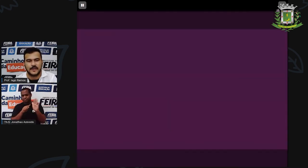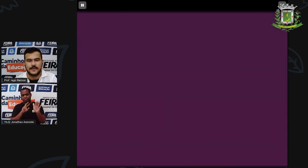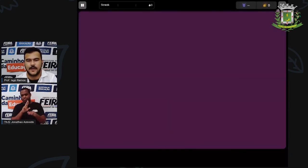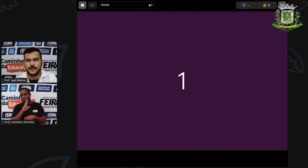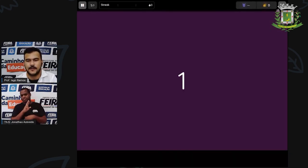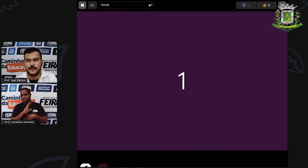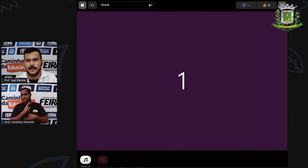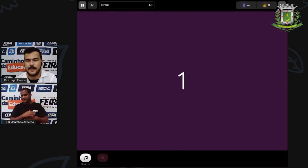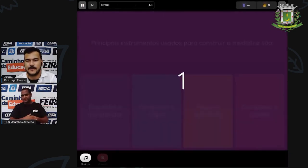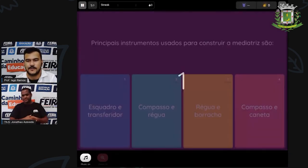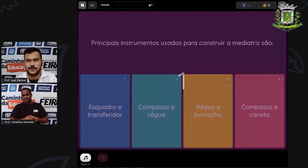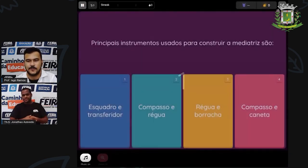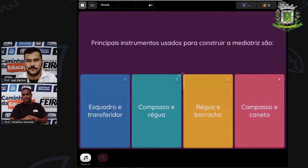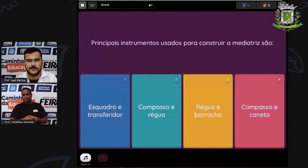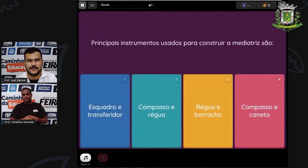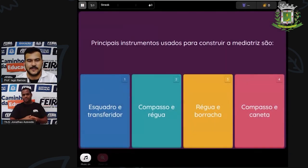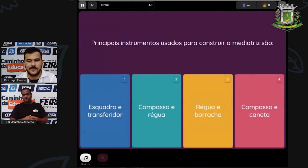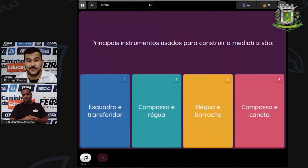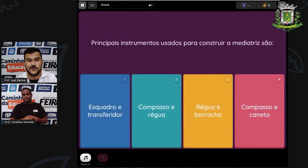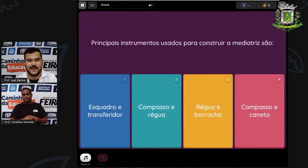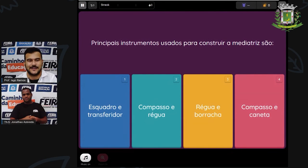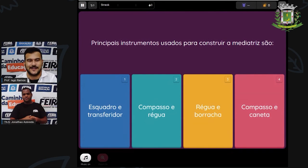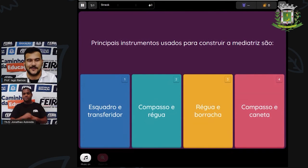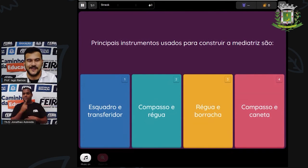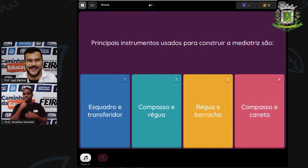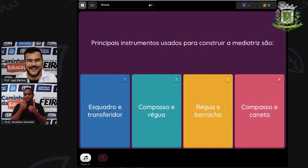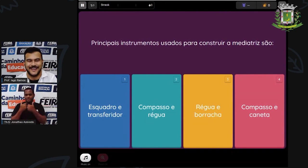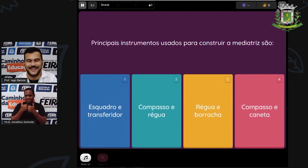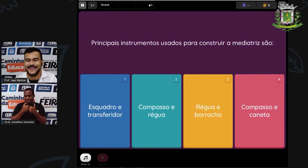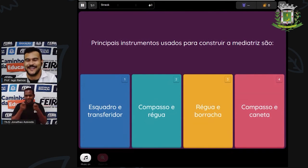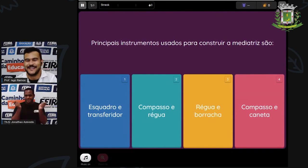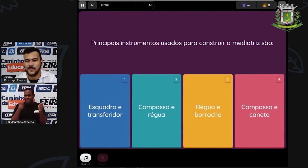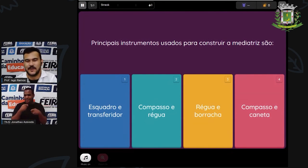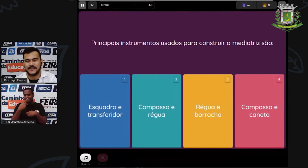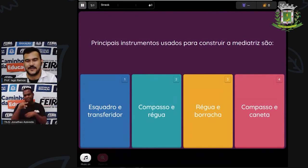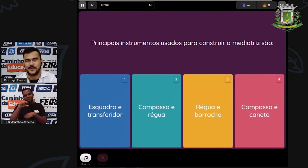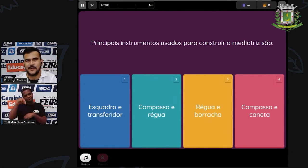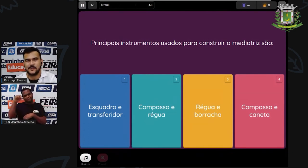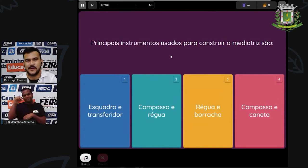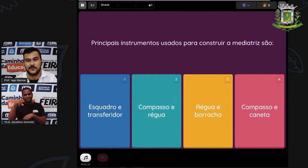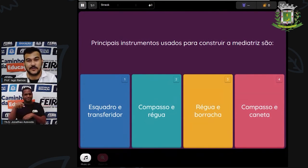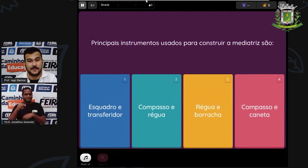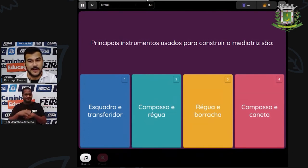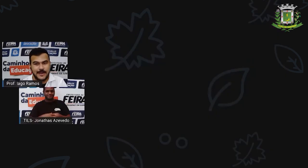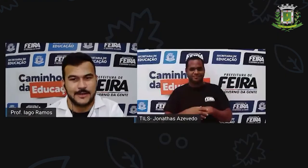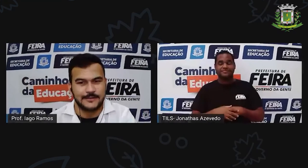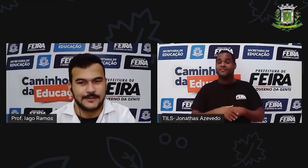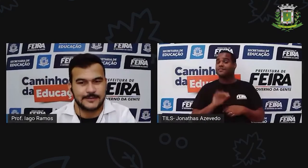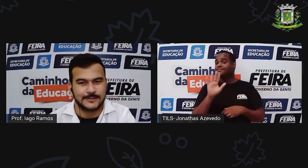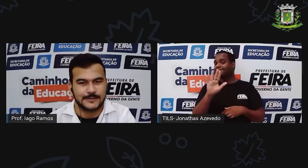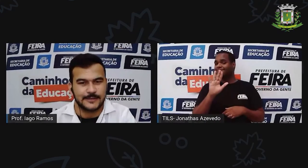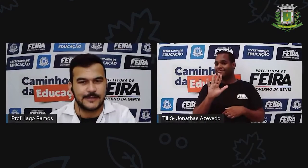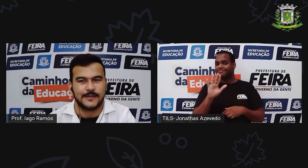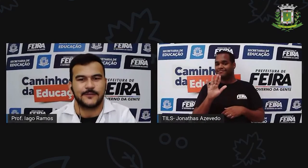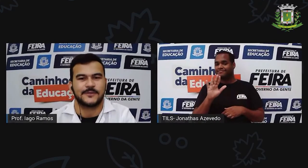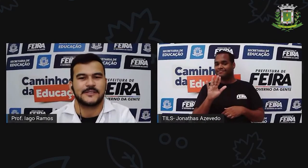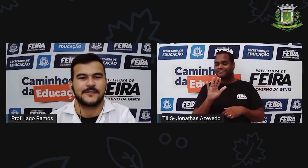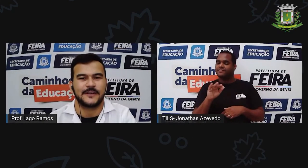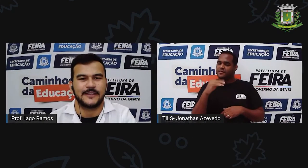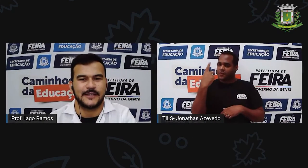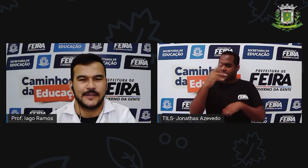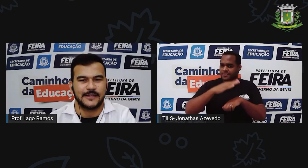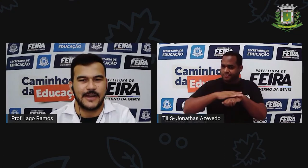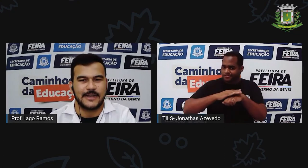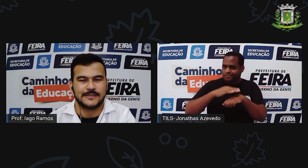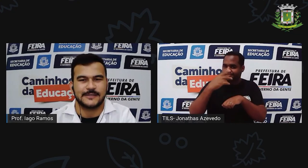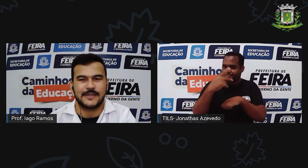e aí é só você jogar tá bom e apareceu a primeira pergunta mas você